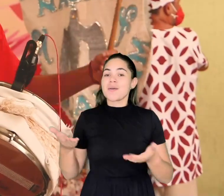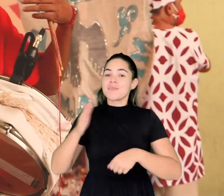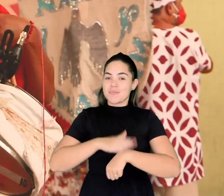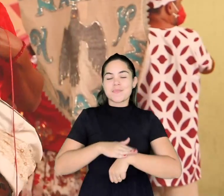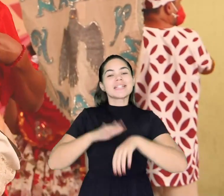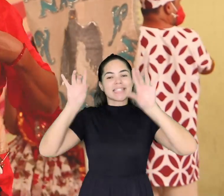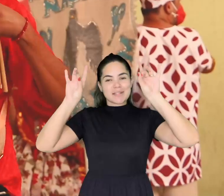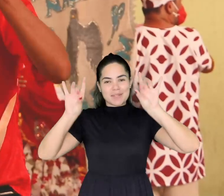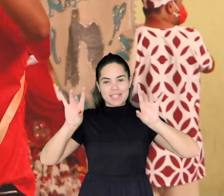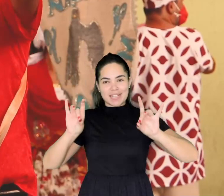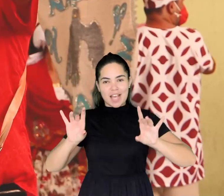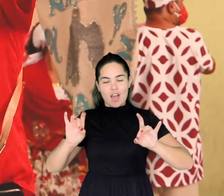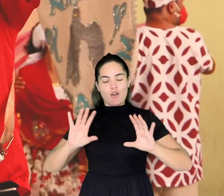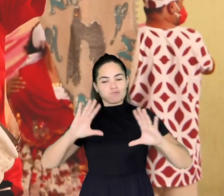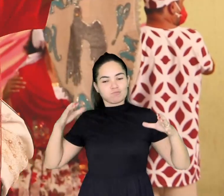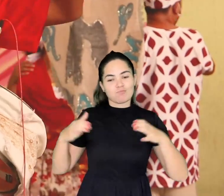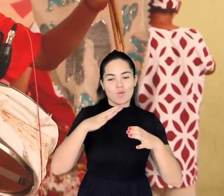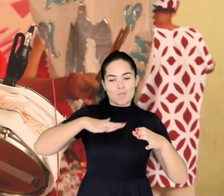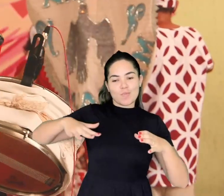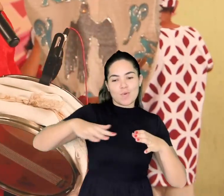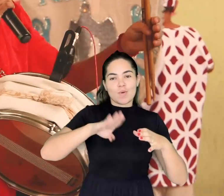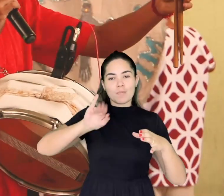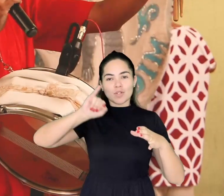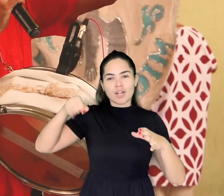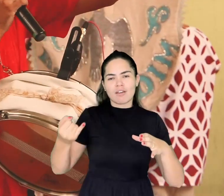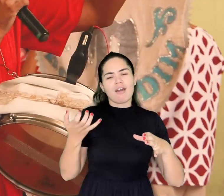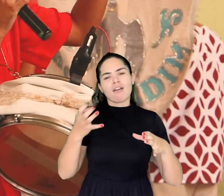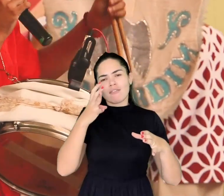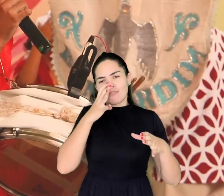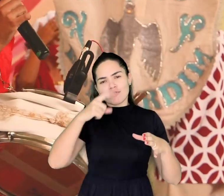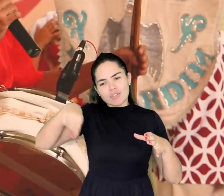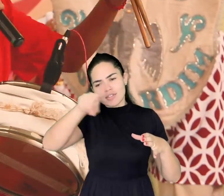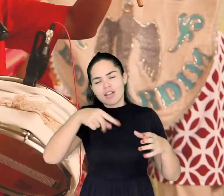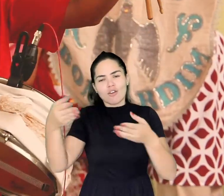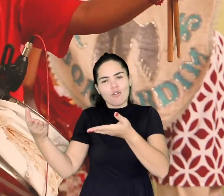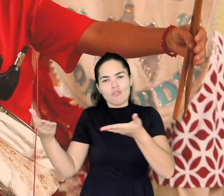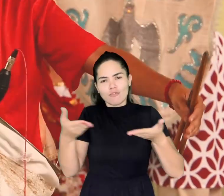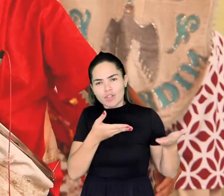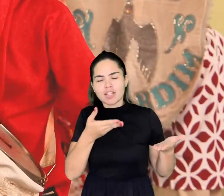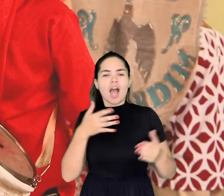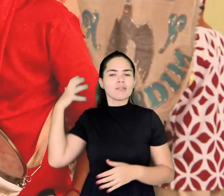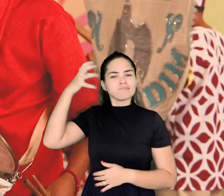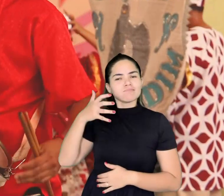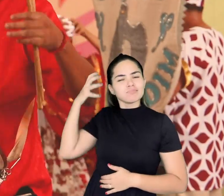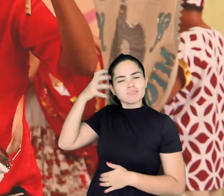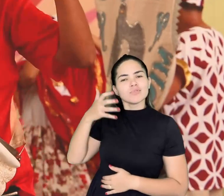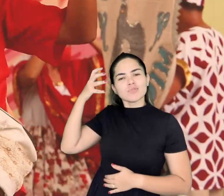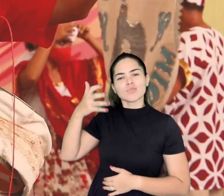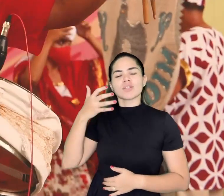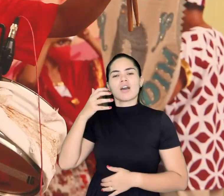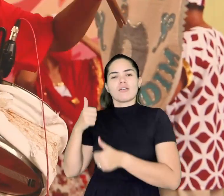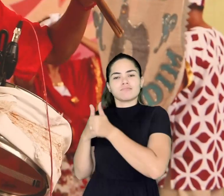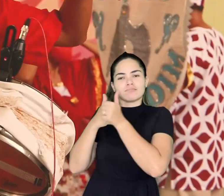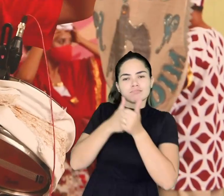E esse momento especial, né, para essa nação do grande Bom Jardim, queria convidar todo mundo que tá aí para cantar junto com a gente as loas, né?